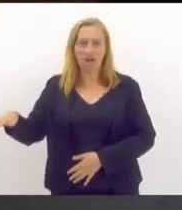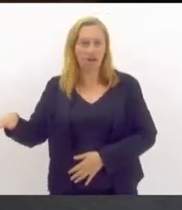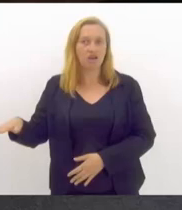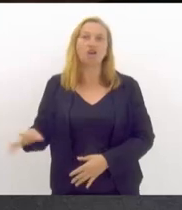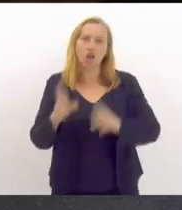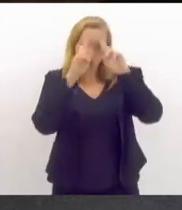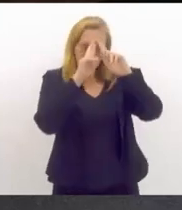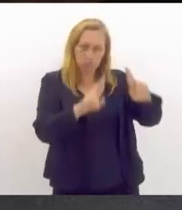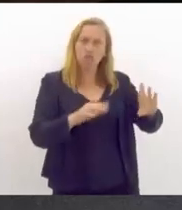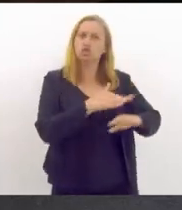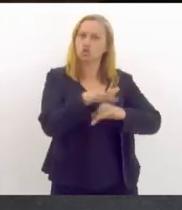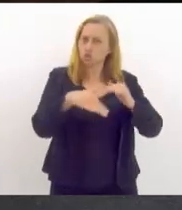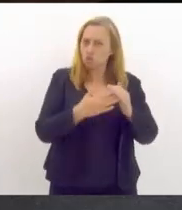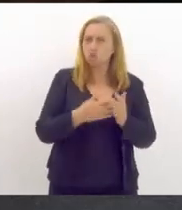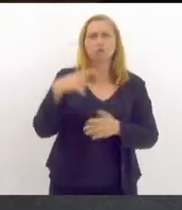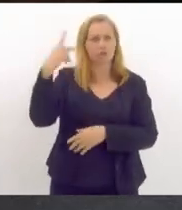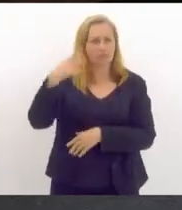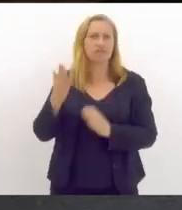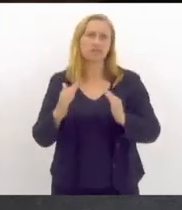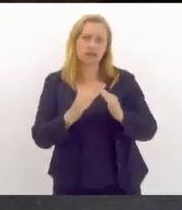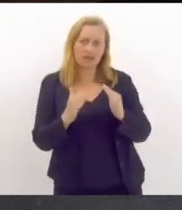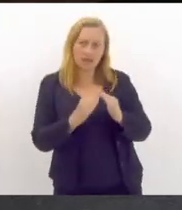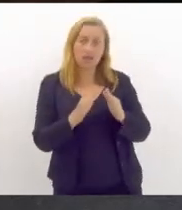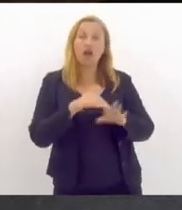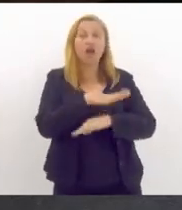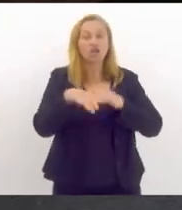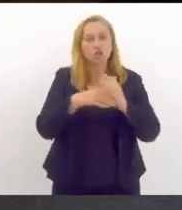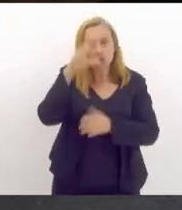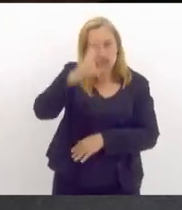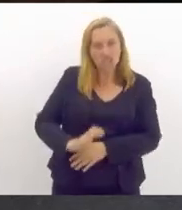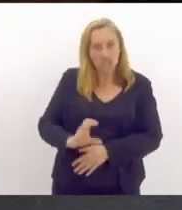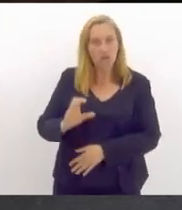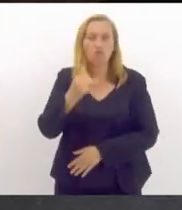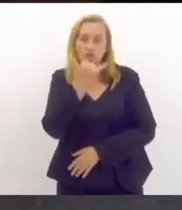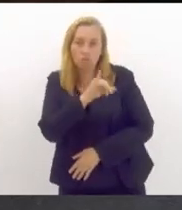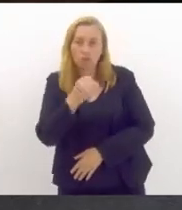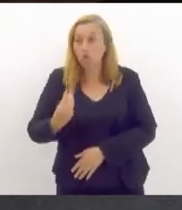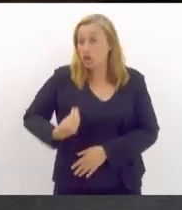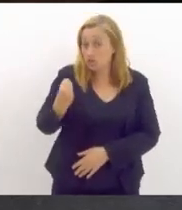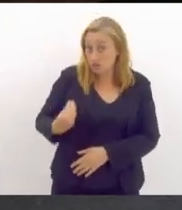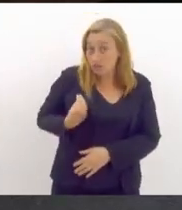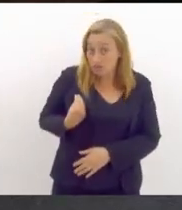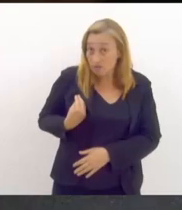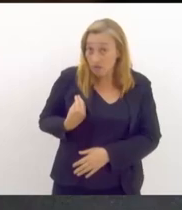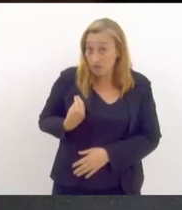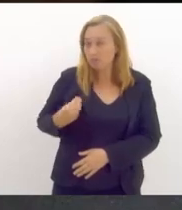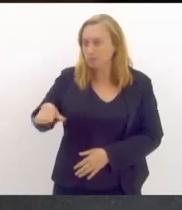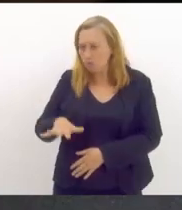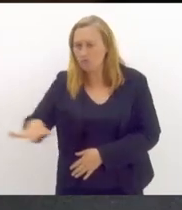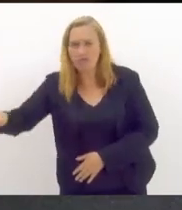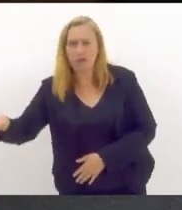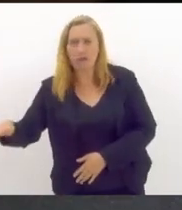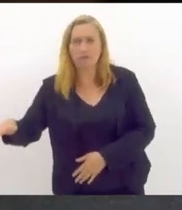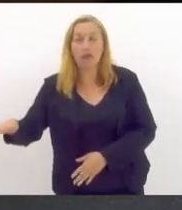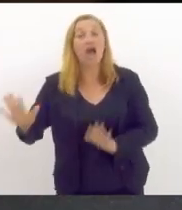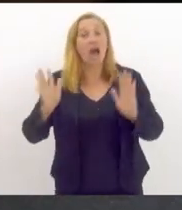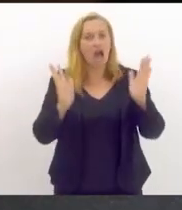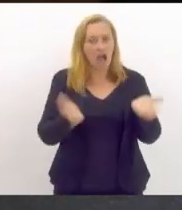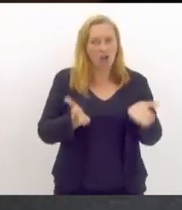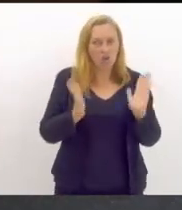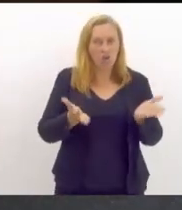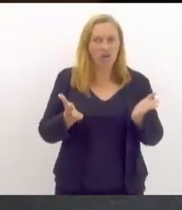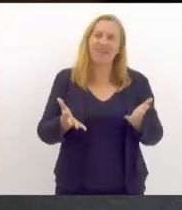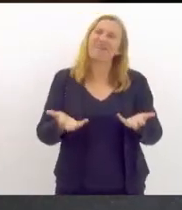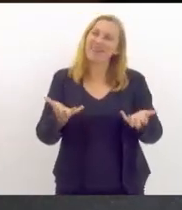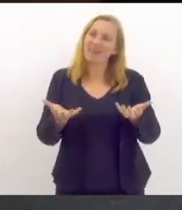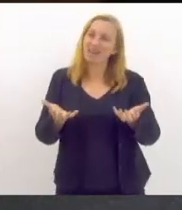respeito de todo parlamentar dessa casa a todo cidadão Fluminense que vive numa favela agora querer